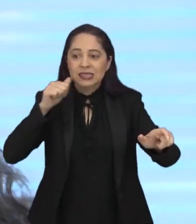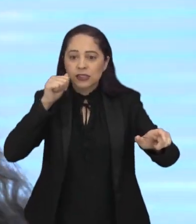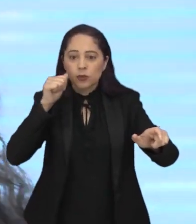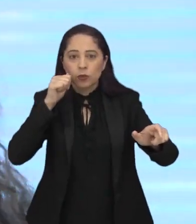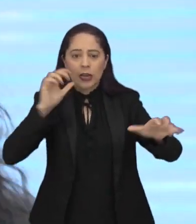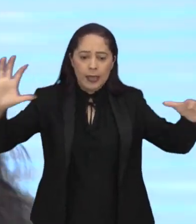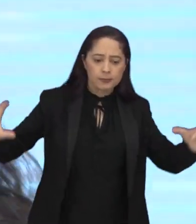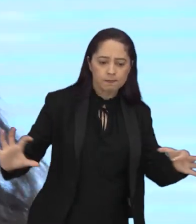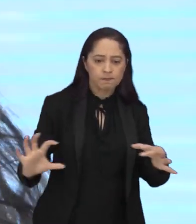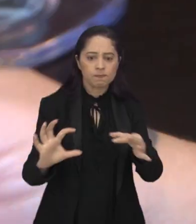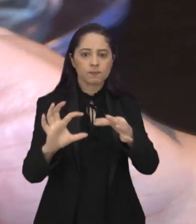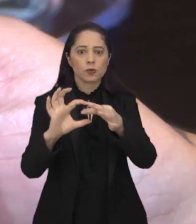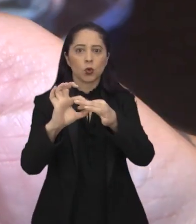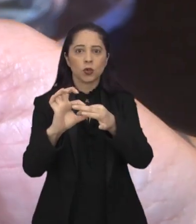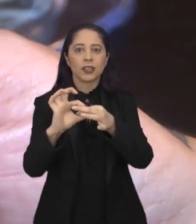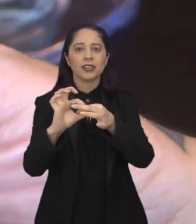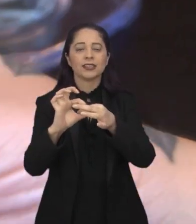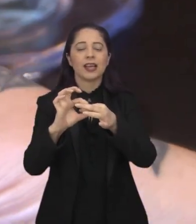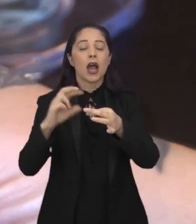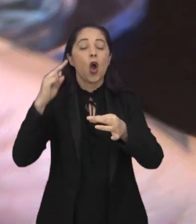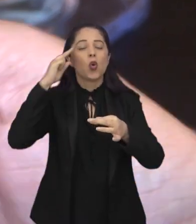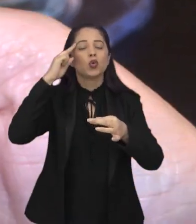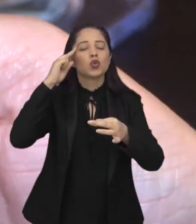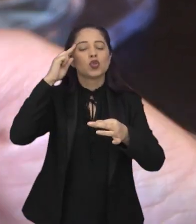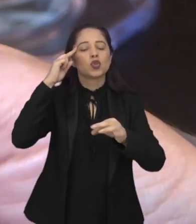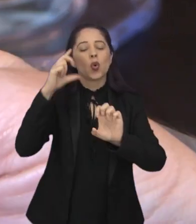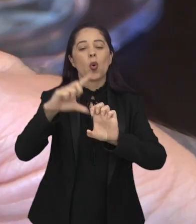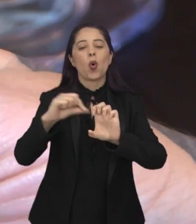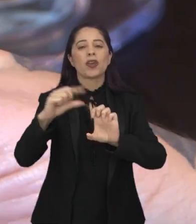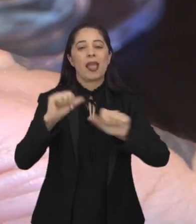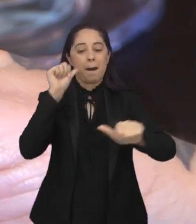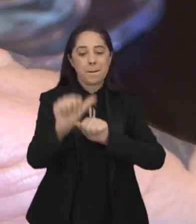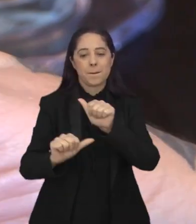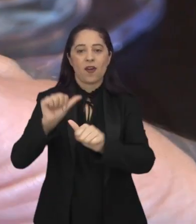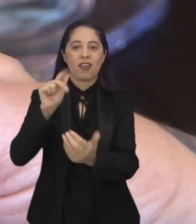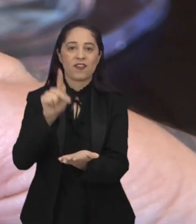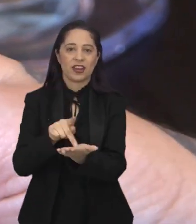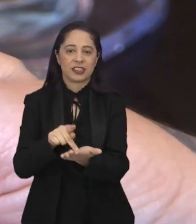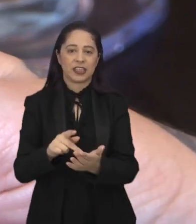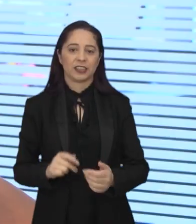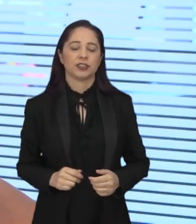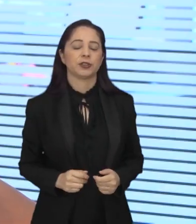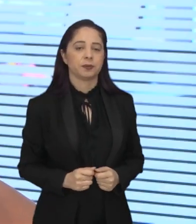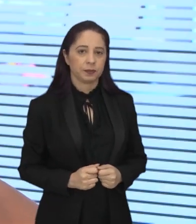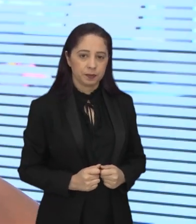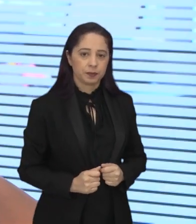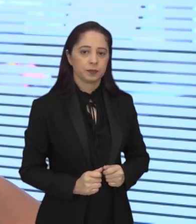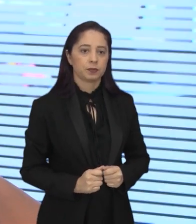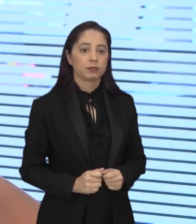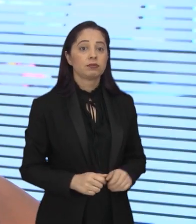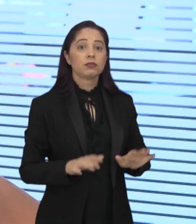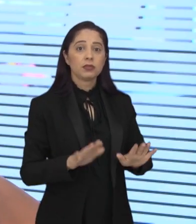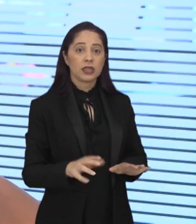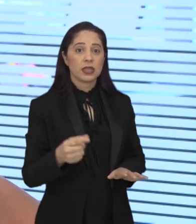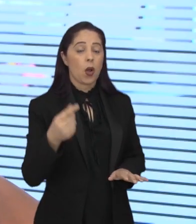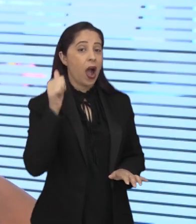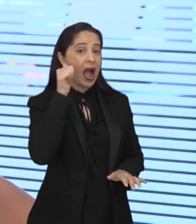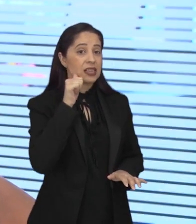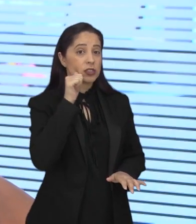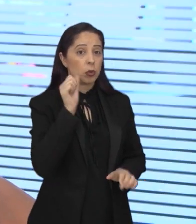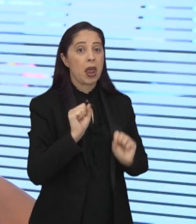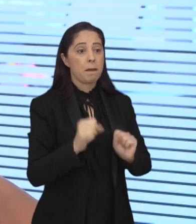e criar uma rede forte para fazer do sonho de empreender uma realidade. Se tornou um ambiente onde elas